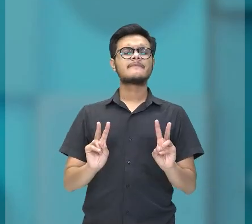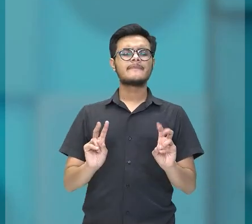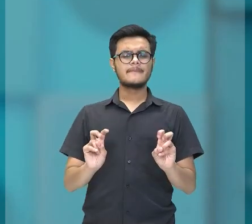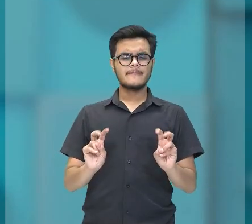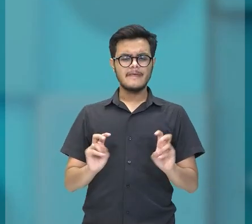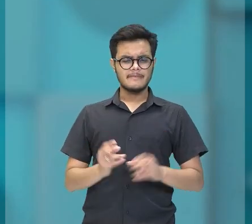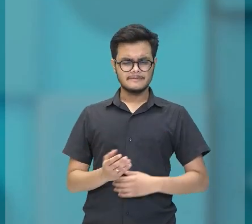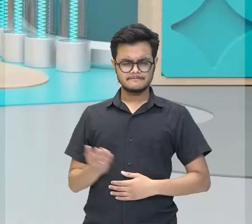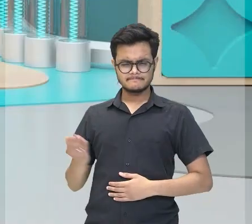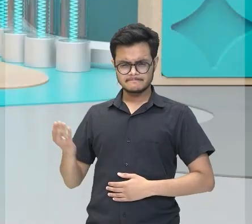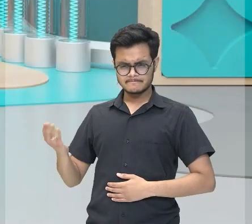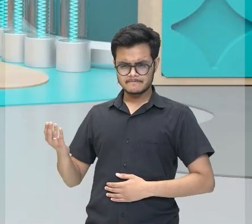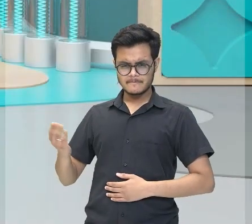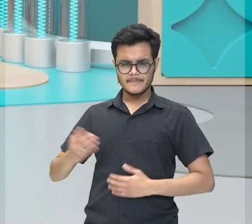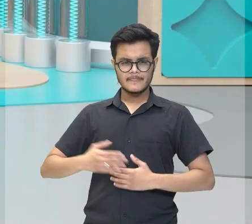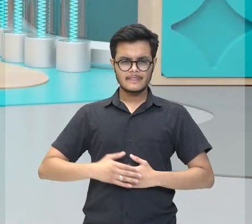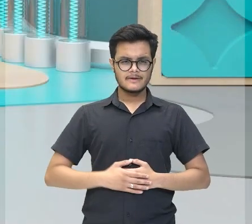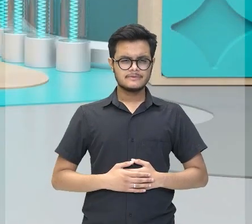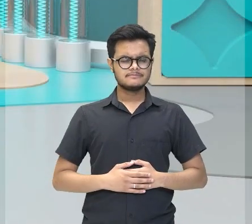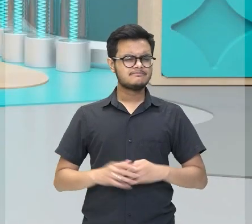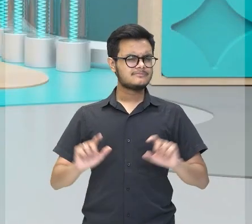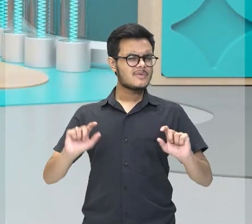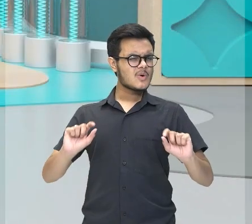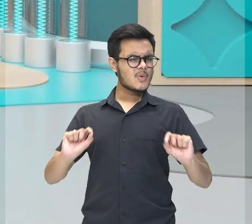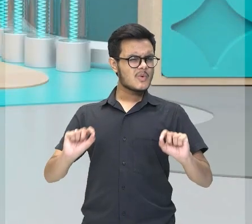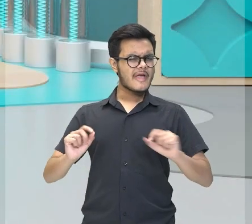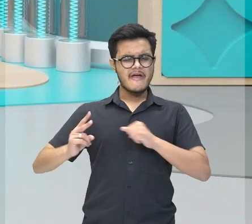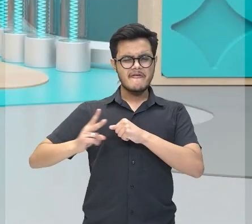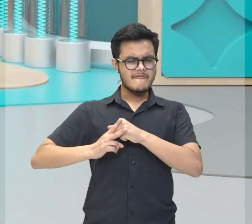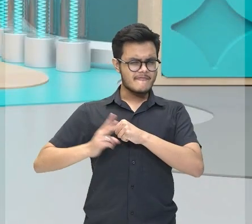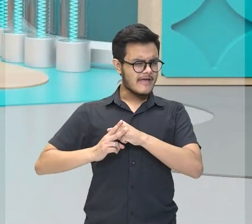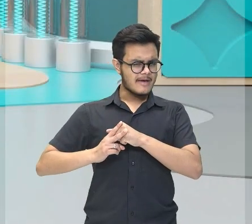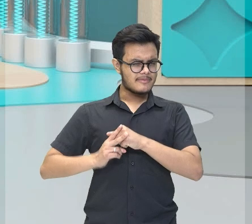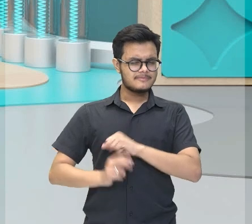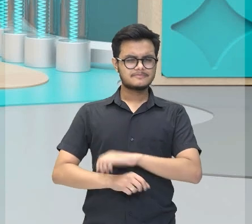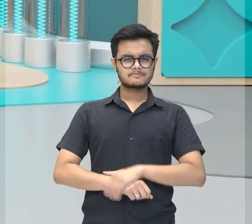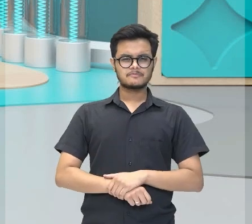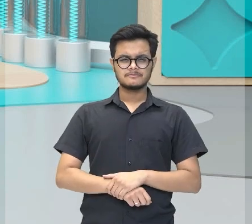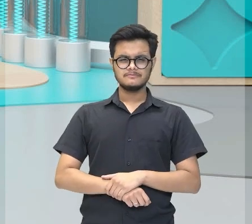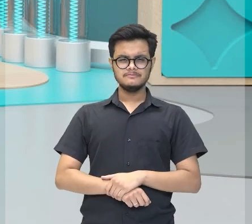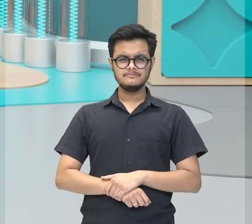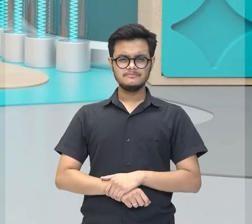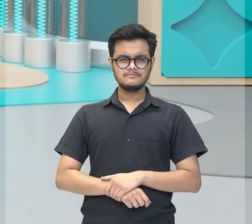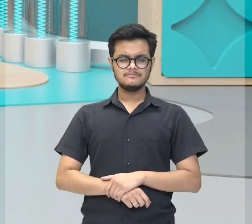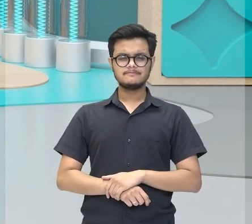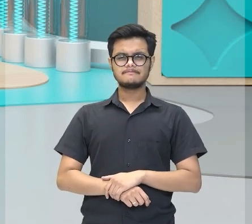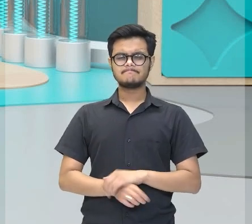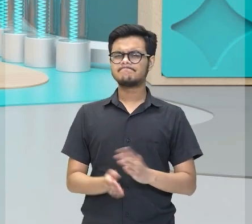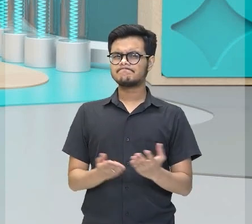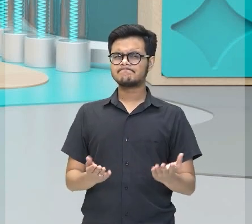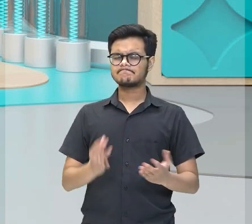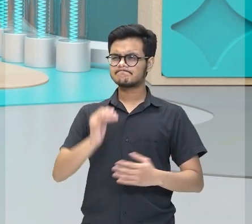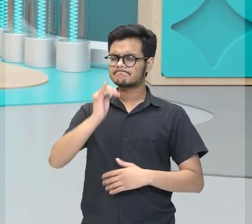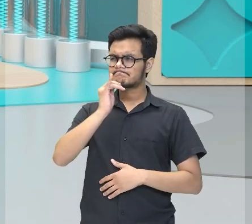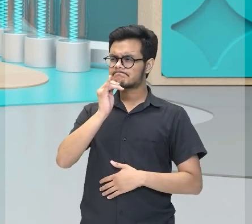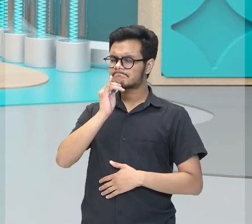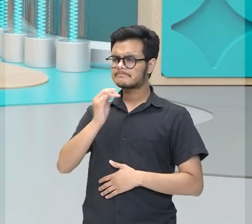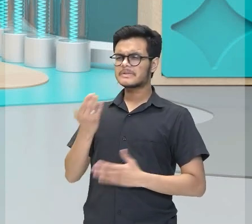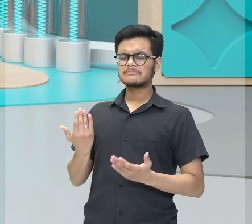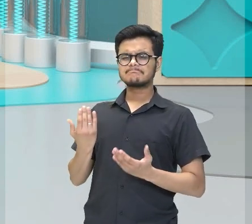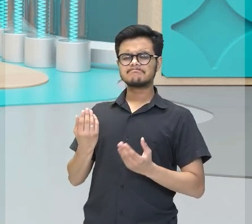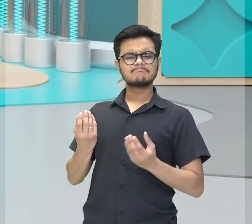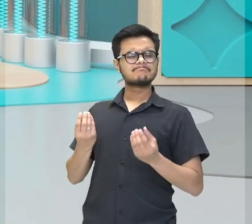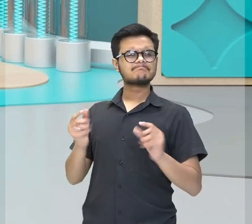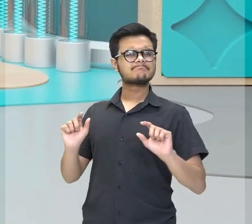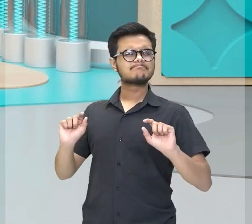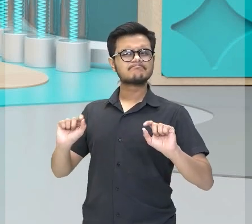eles? Olhem aqui. O que é um verbo? Olhem aqui. Como é que eu posso responder a esta